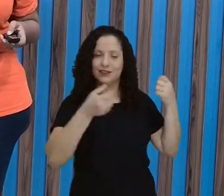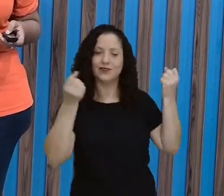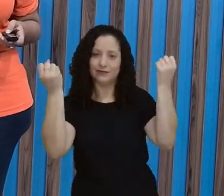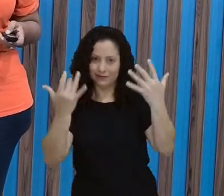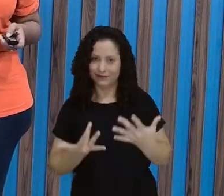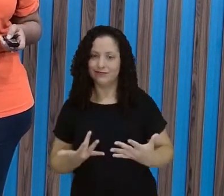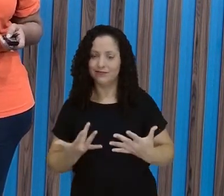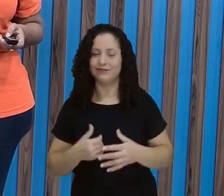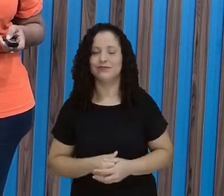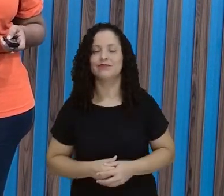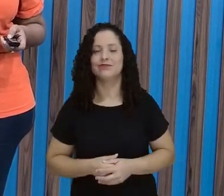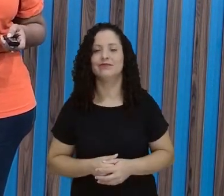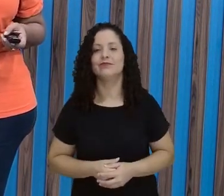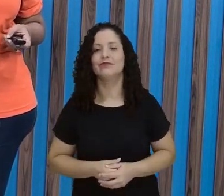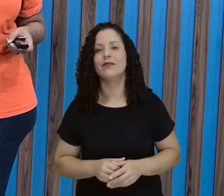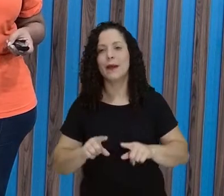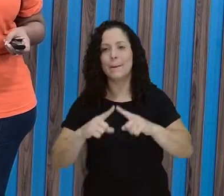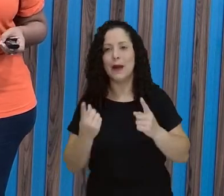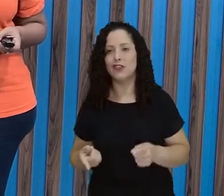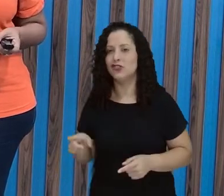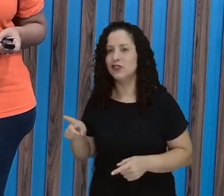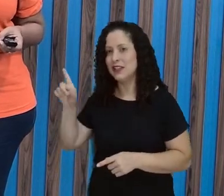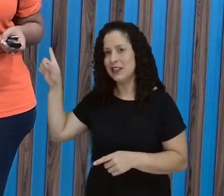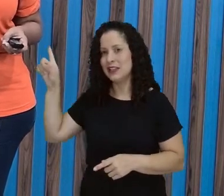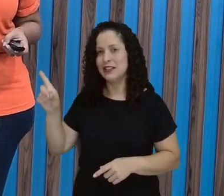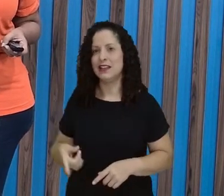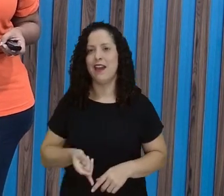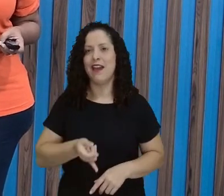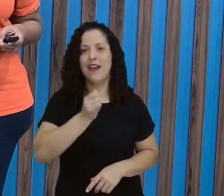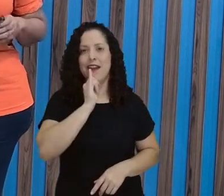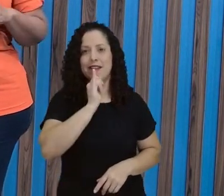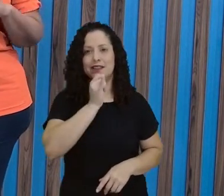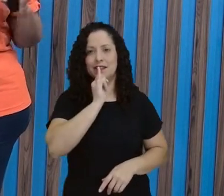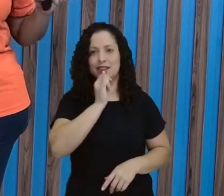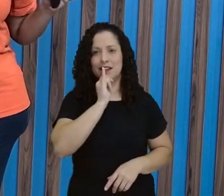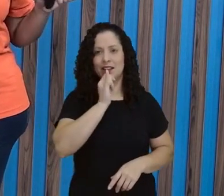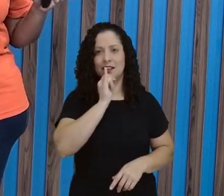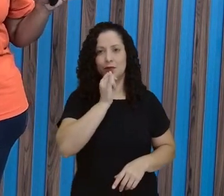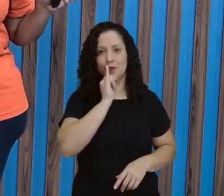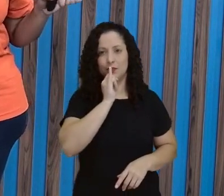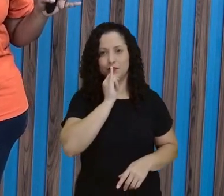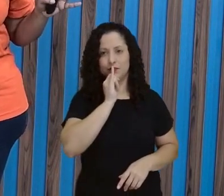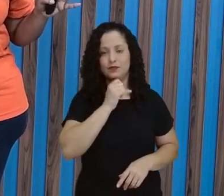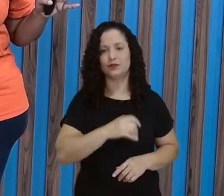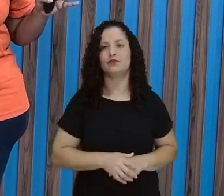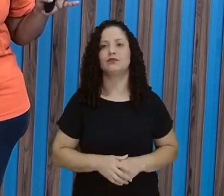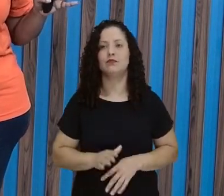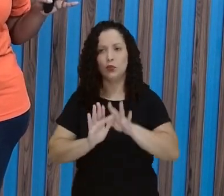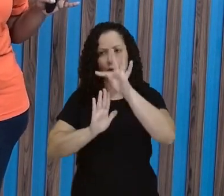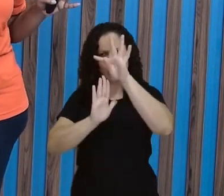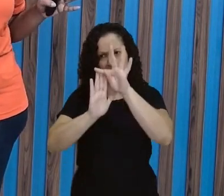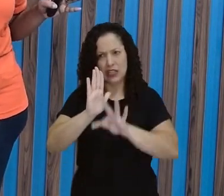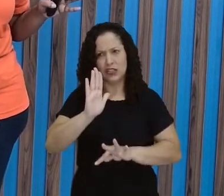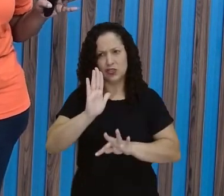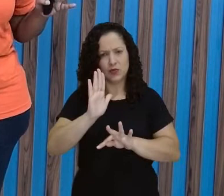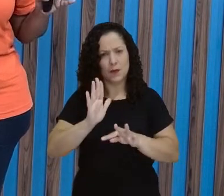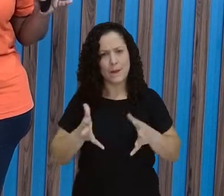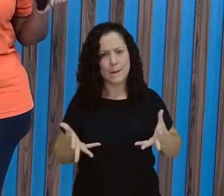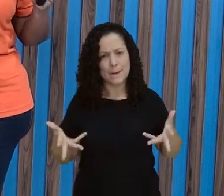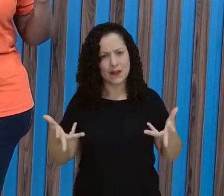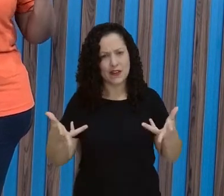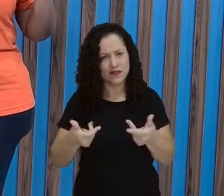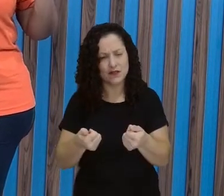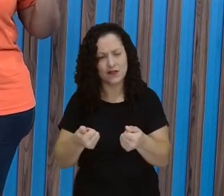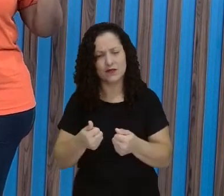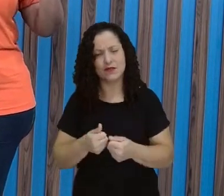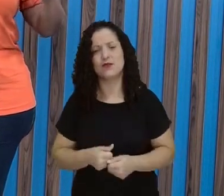explicação? Ainda com esse exemplo de Marcílio, que fez um excelente texto porque ele comunicou.